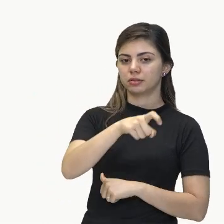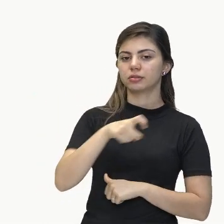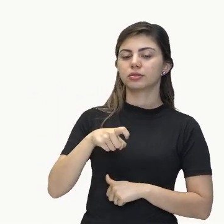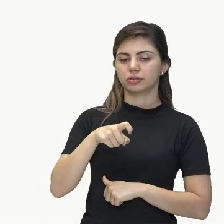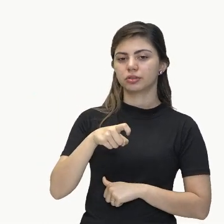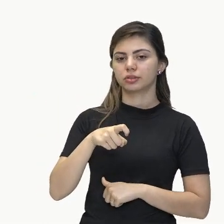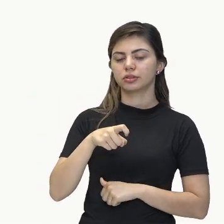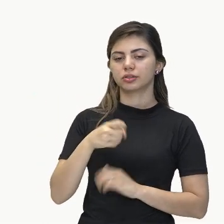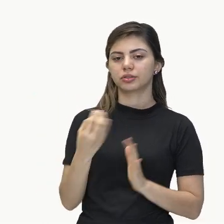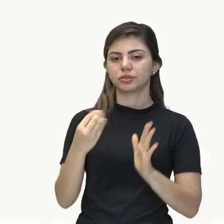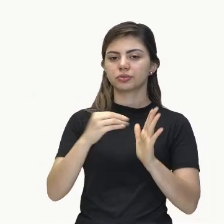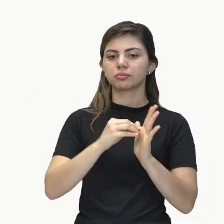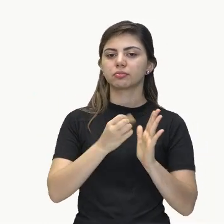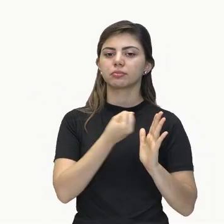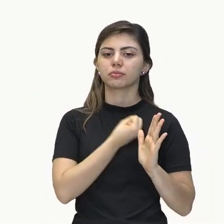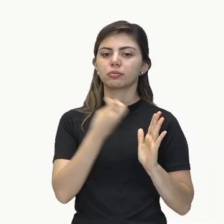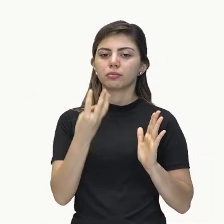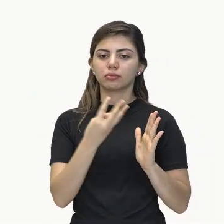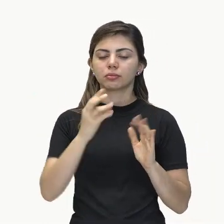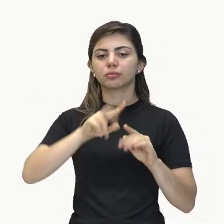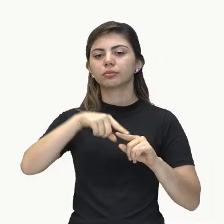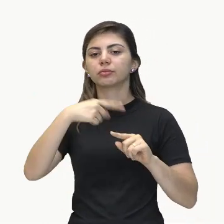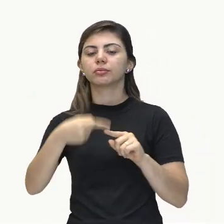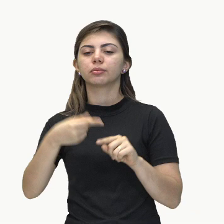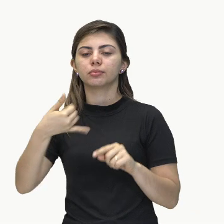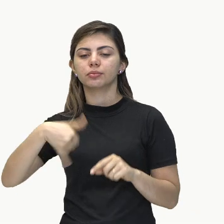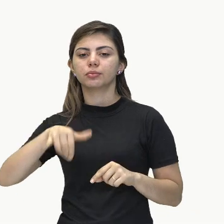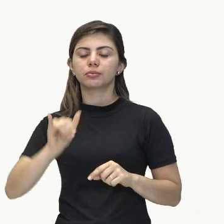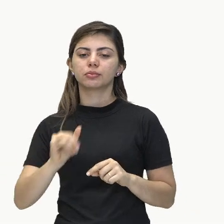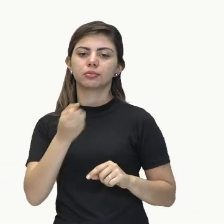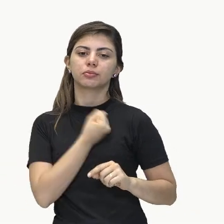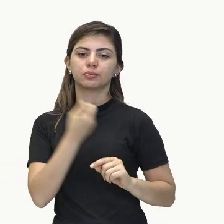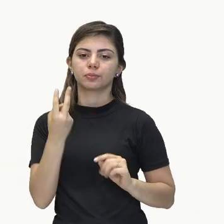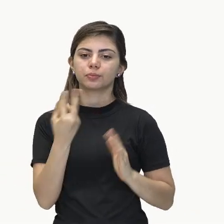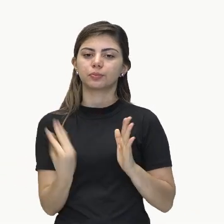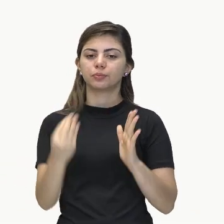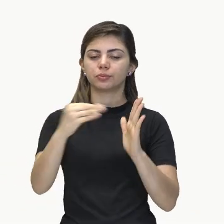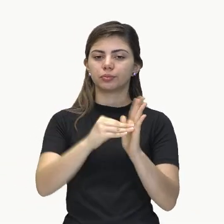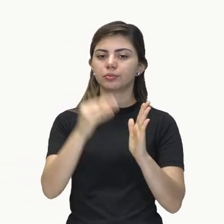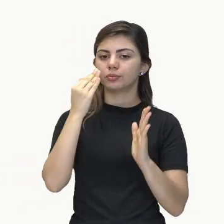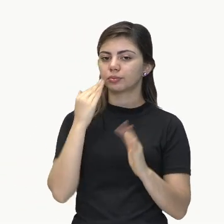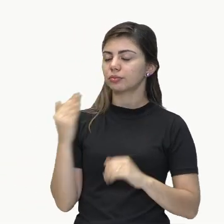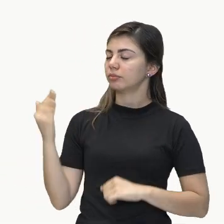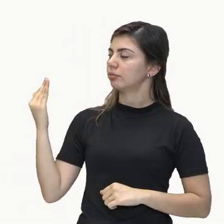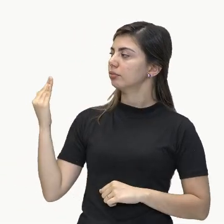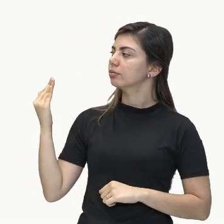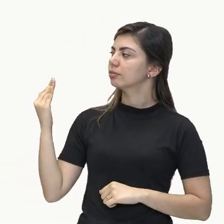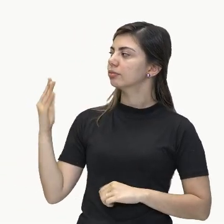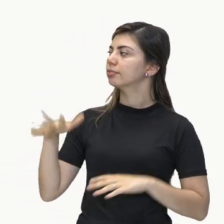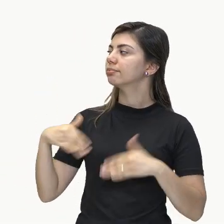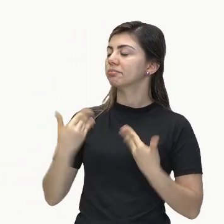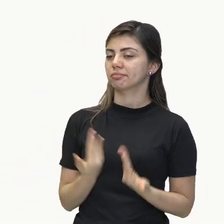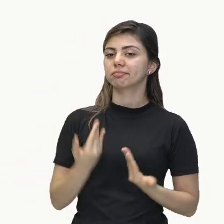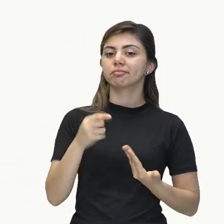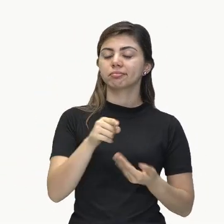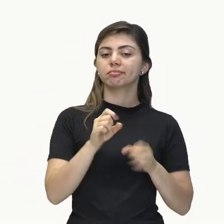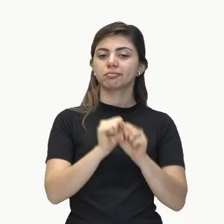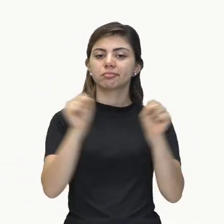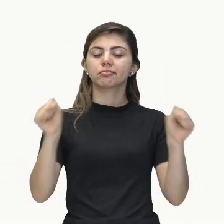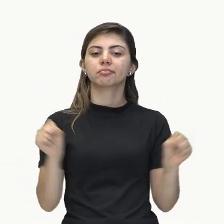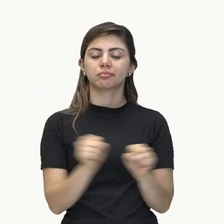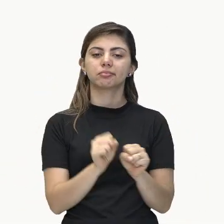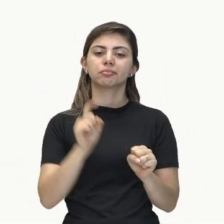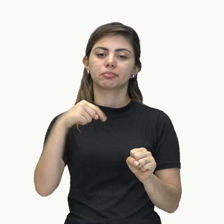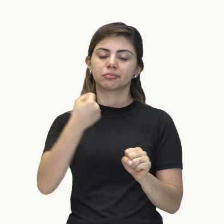e depois o valor de y, que é 2. Ok? Então, para esse meu sistema, meu conjunto de